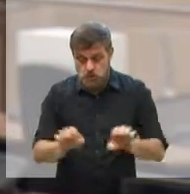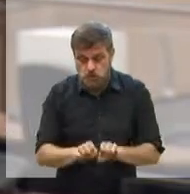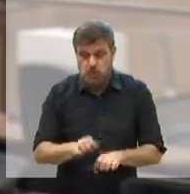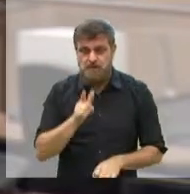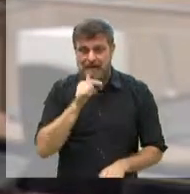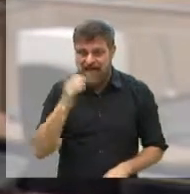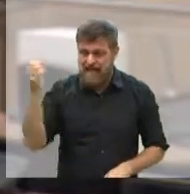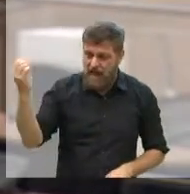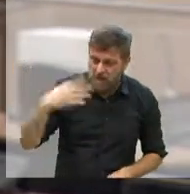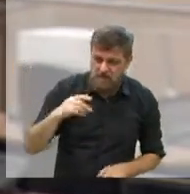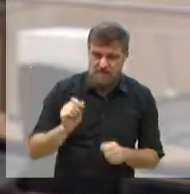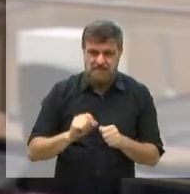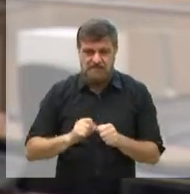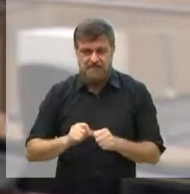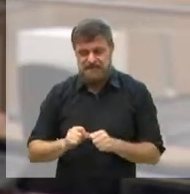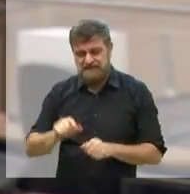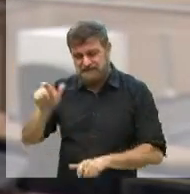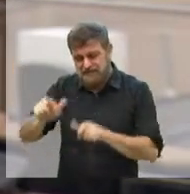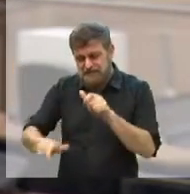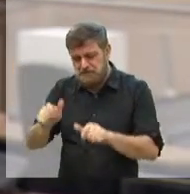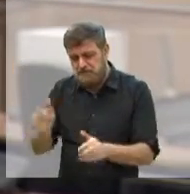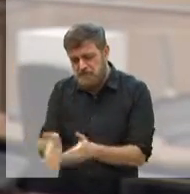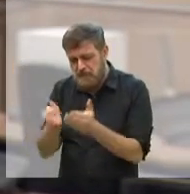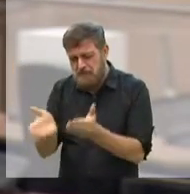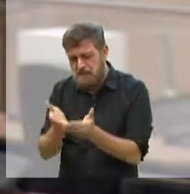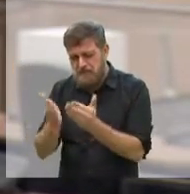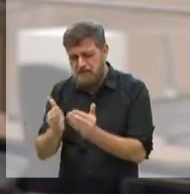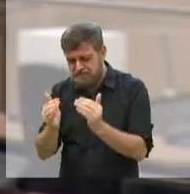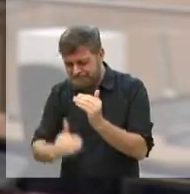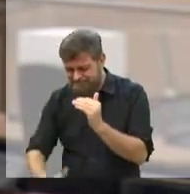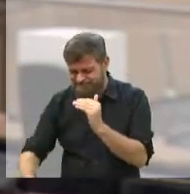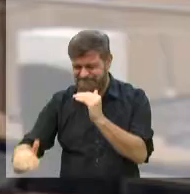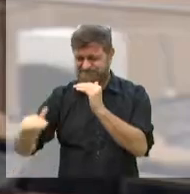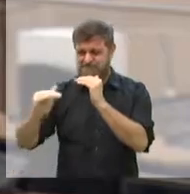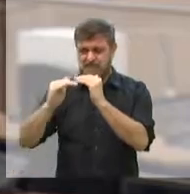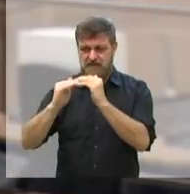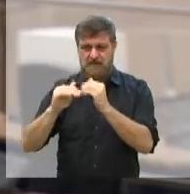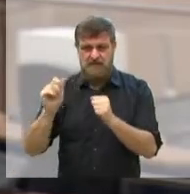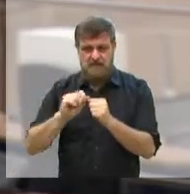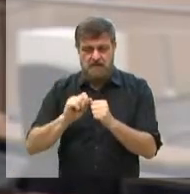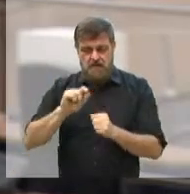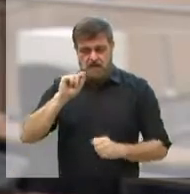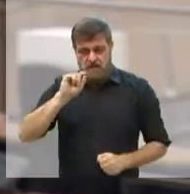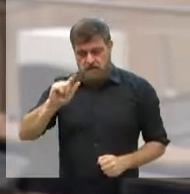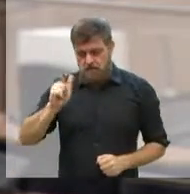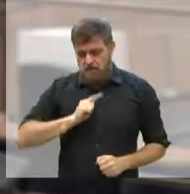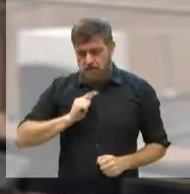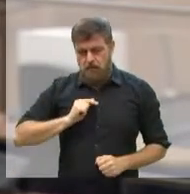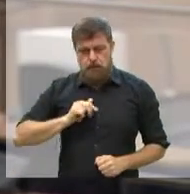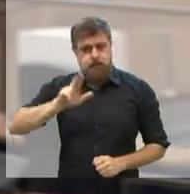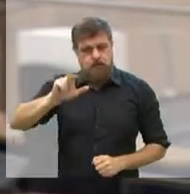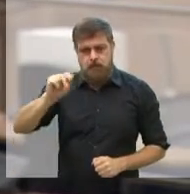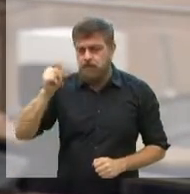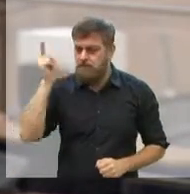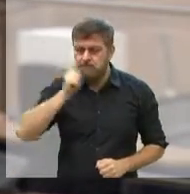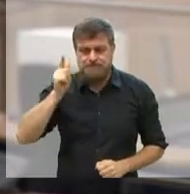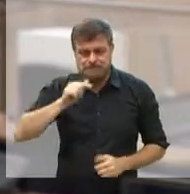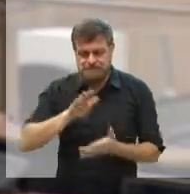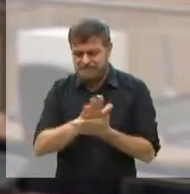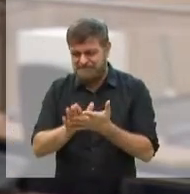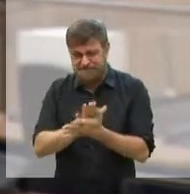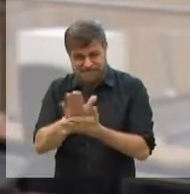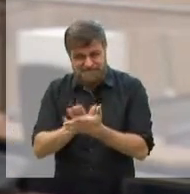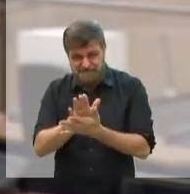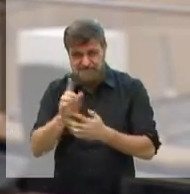infraestrutura, tira da miséria, às vezes aparta, faz com que o Estado chegue onde ele nunca conseguiu chegar,